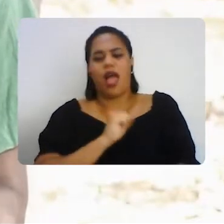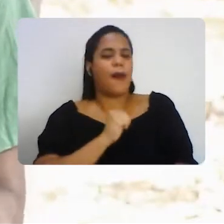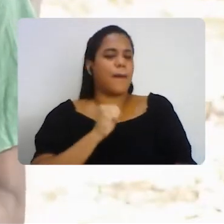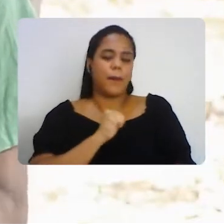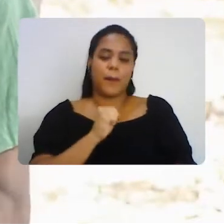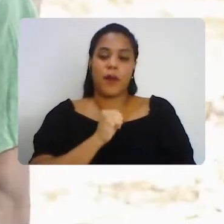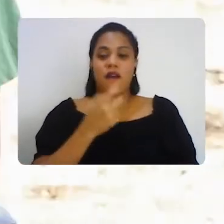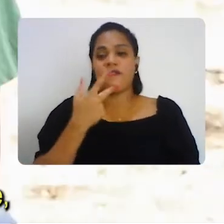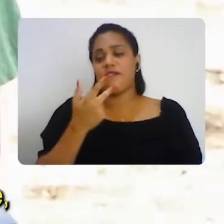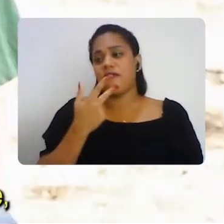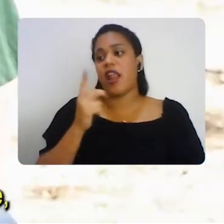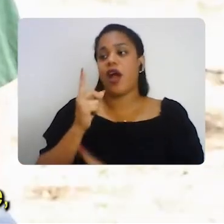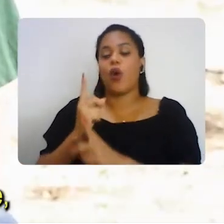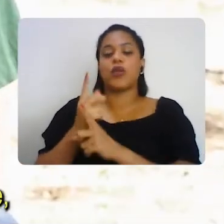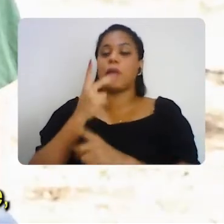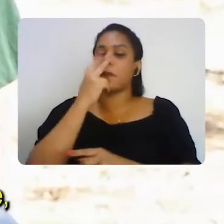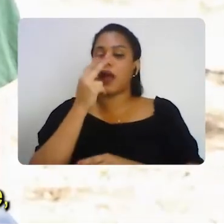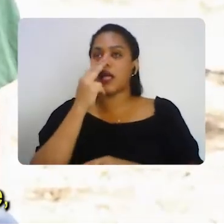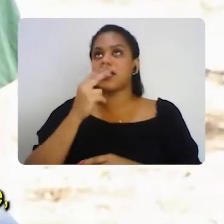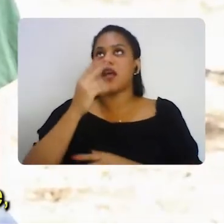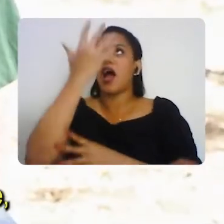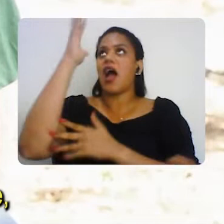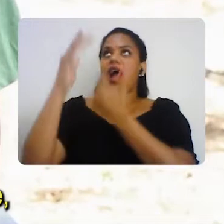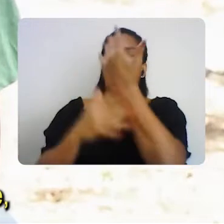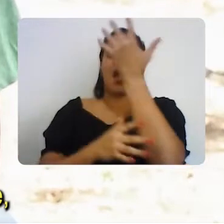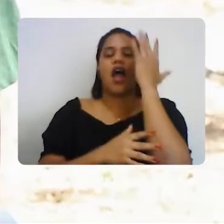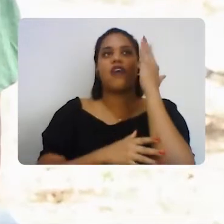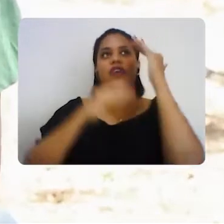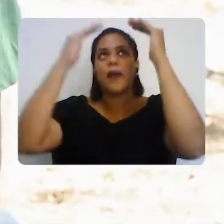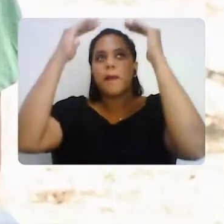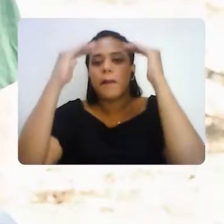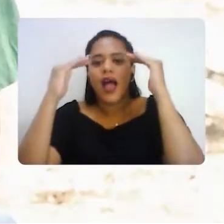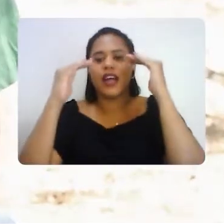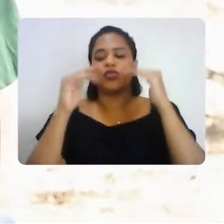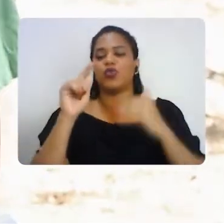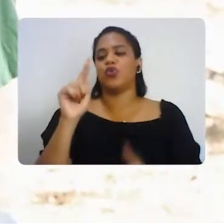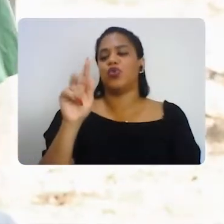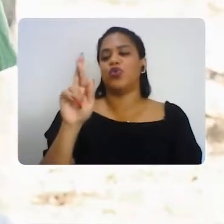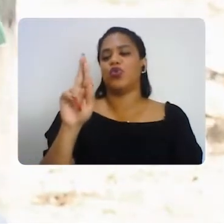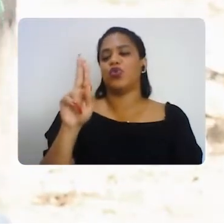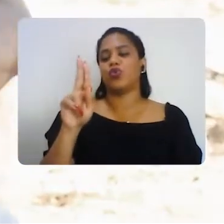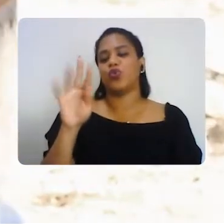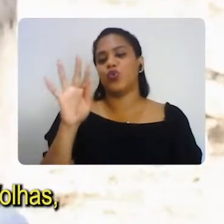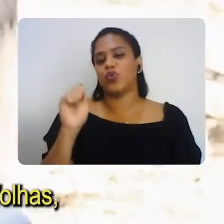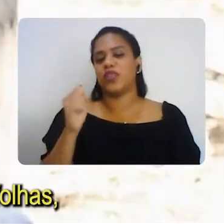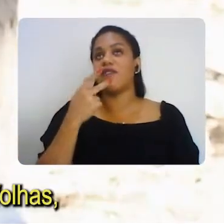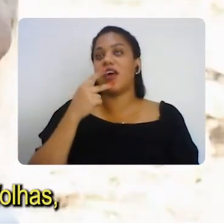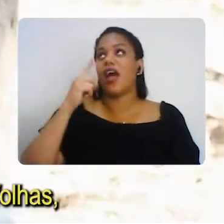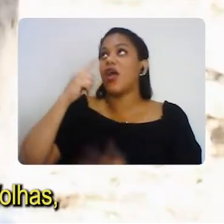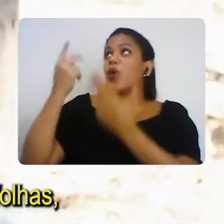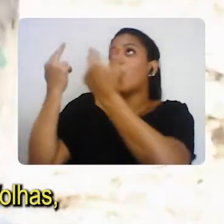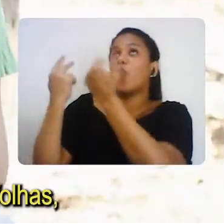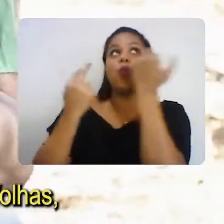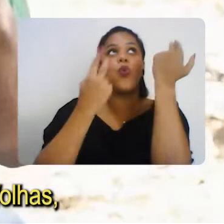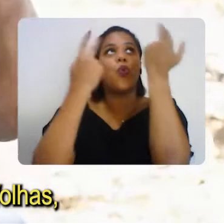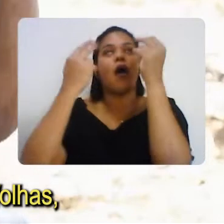ele se apaixona, e ele fala muito que esse encontro aconteceu embaixo de uma árvore, que é uma gruta verde, uma árvore como essa, né, como essa quixabeira, com